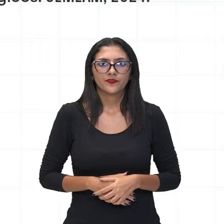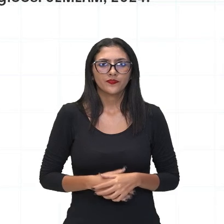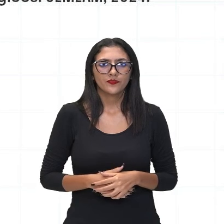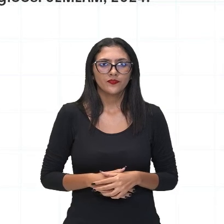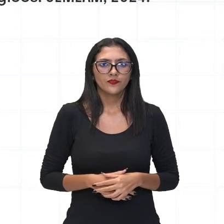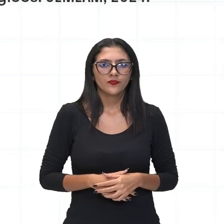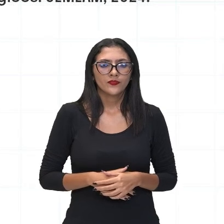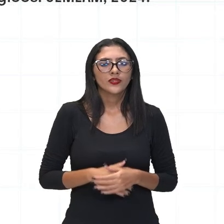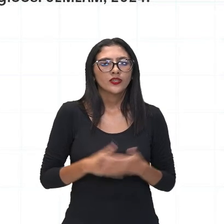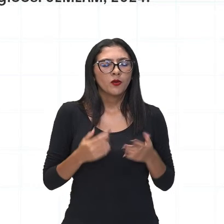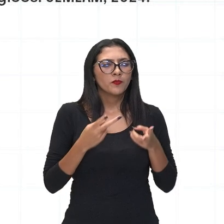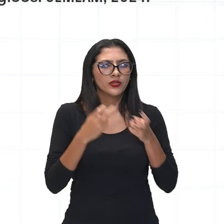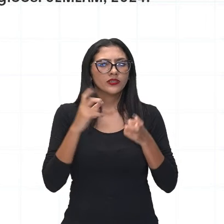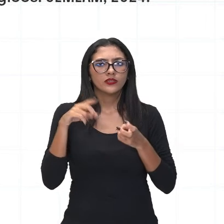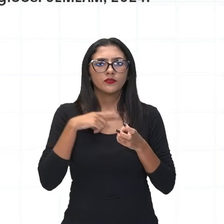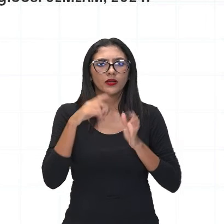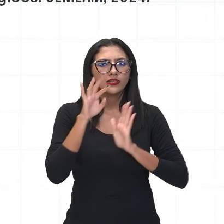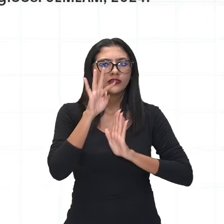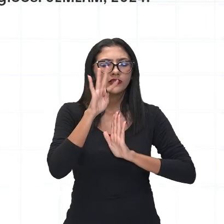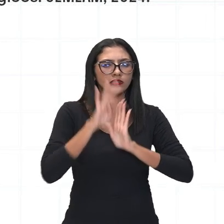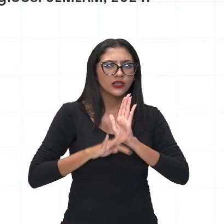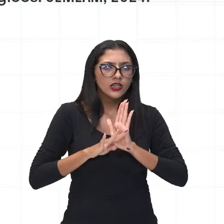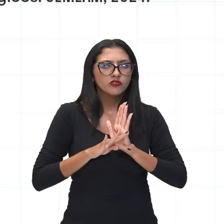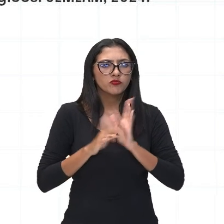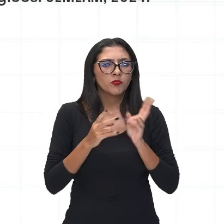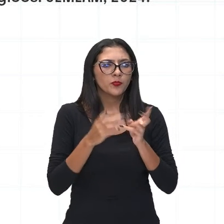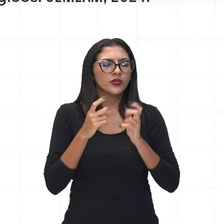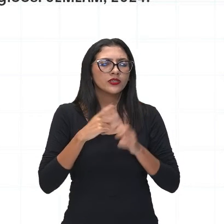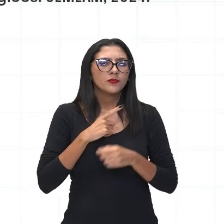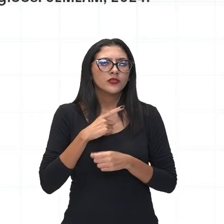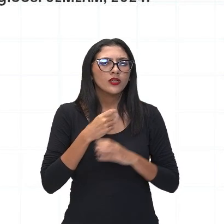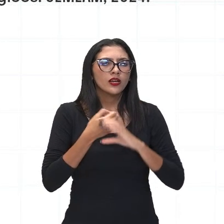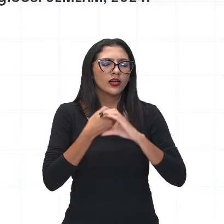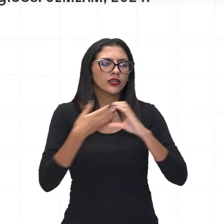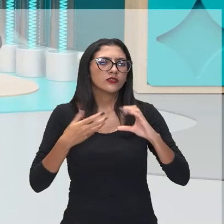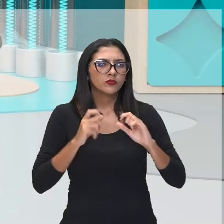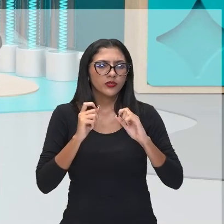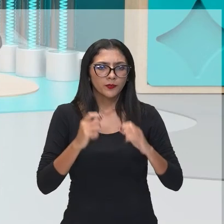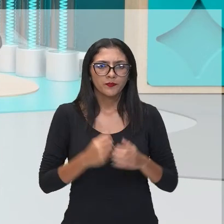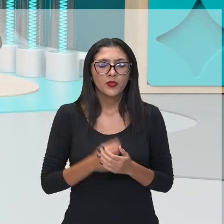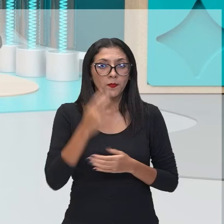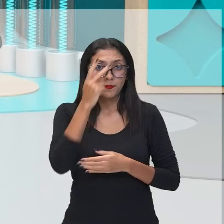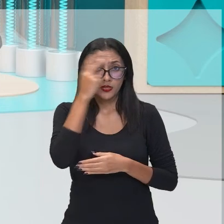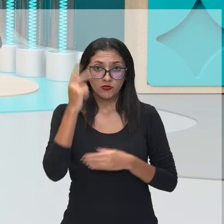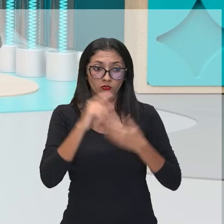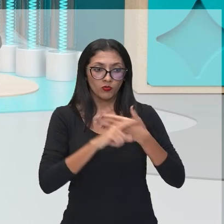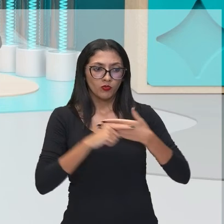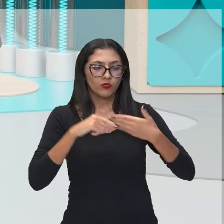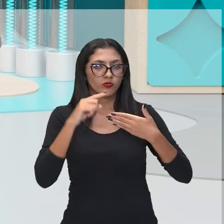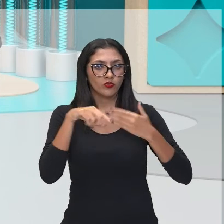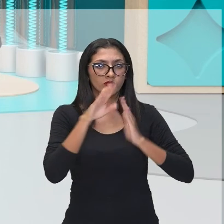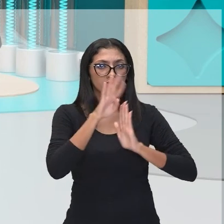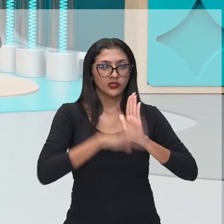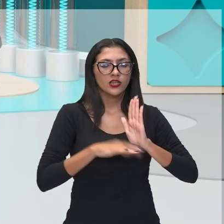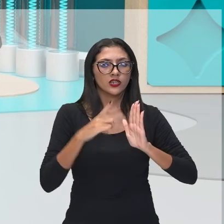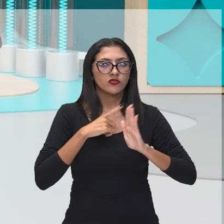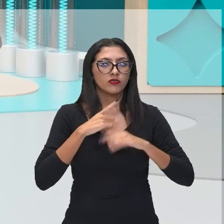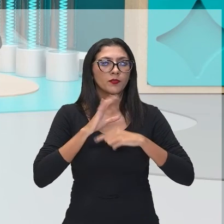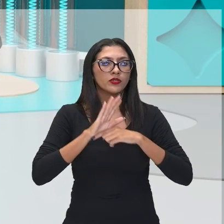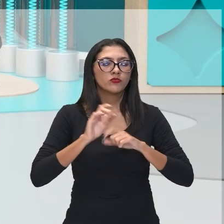diante desse texto, nós percebemos que o autor, a pessoa que escolheu, faz um movimento argumentativo